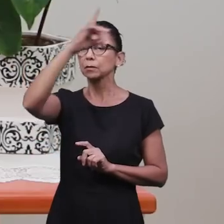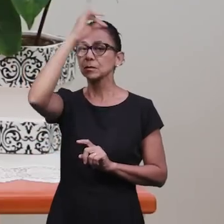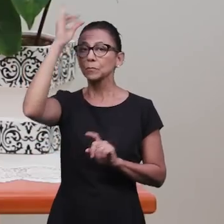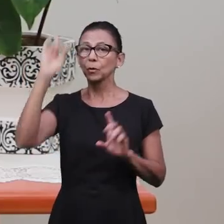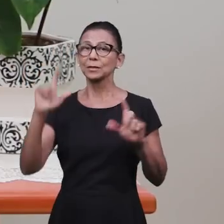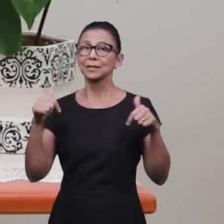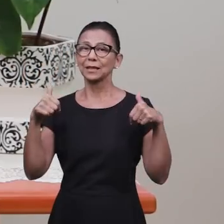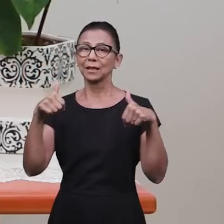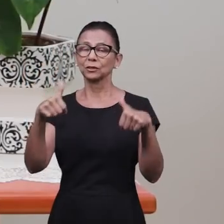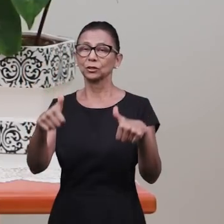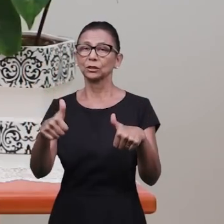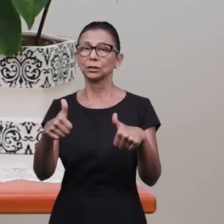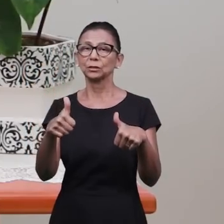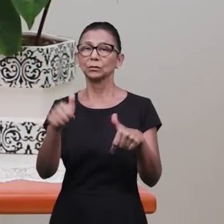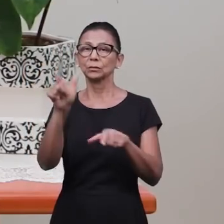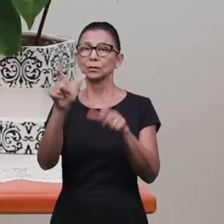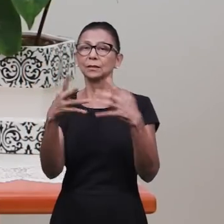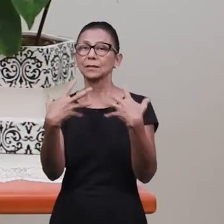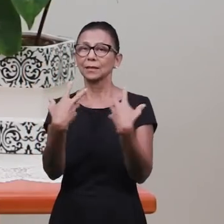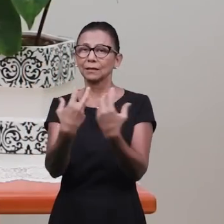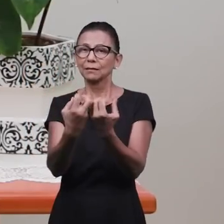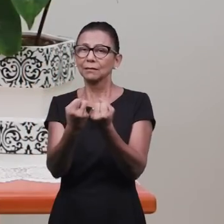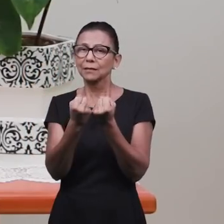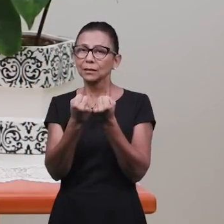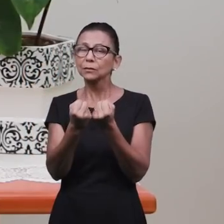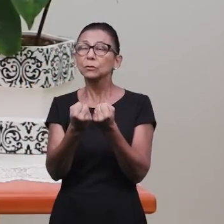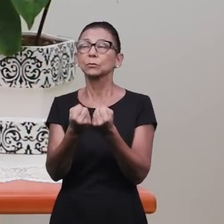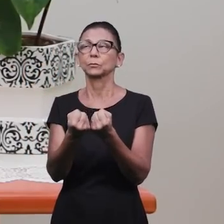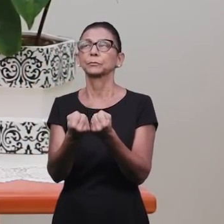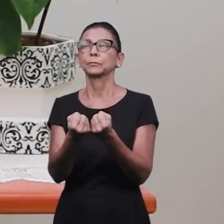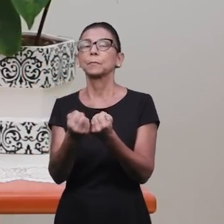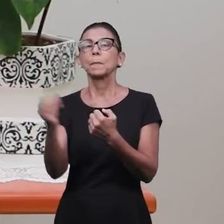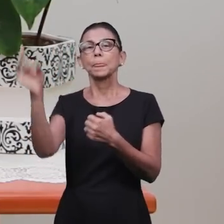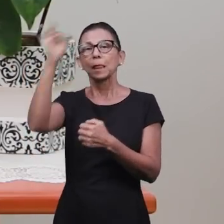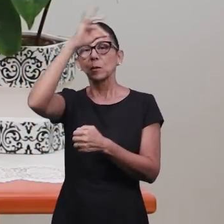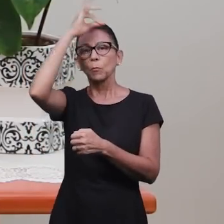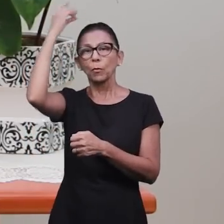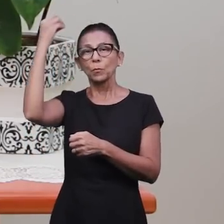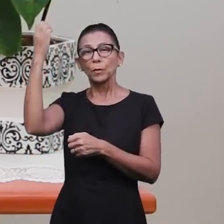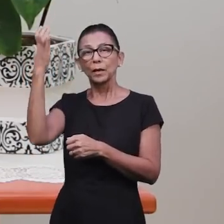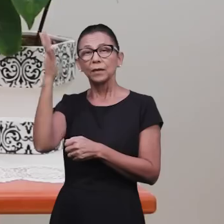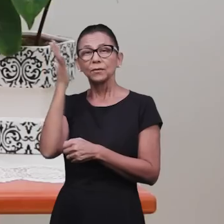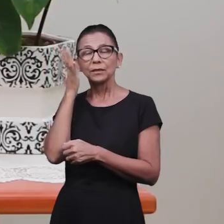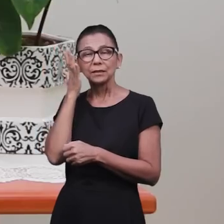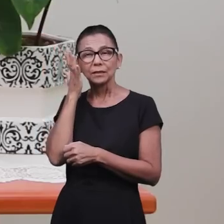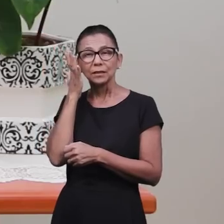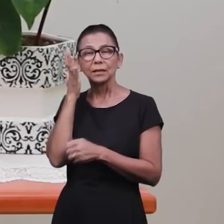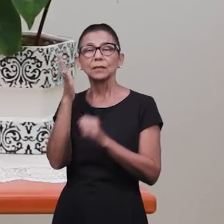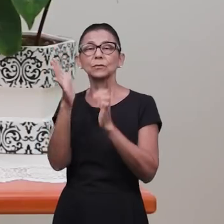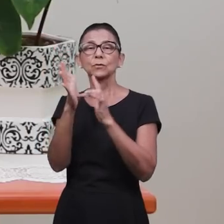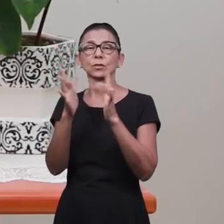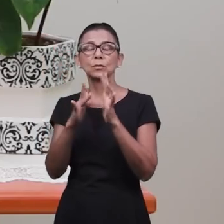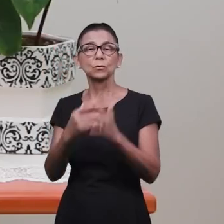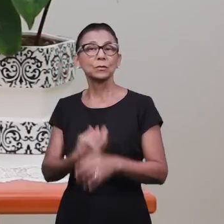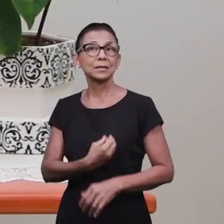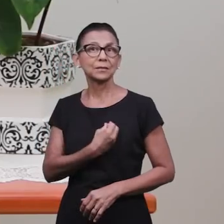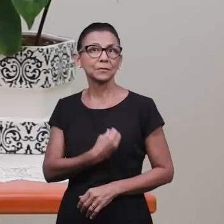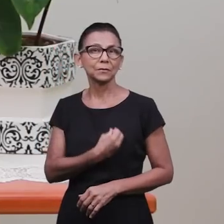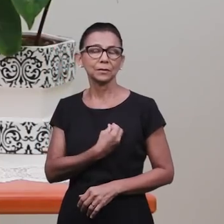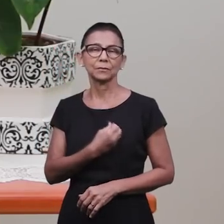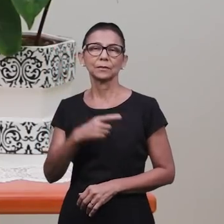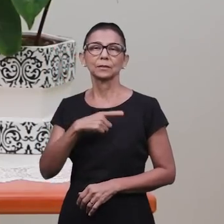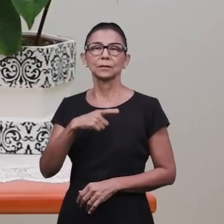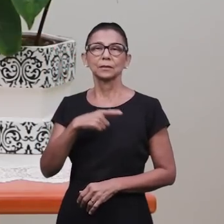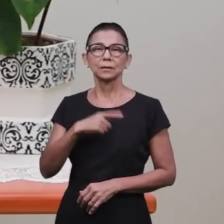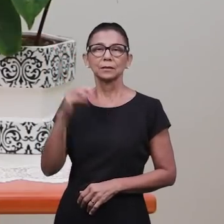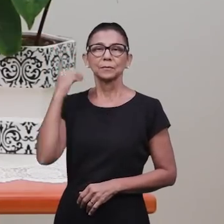o Espírito Santo na sua vida, que o Espírito Santo possa revelar Jesus vivo, possa lhe dar uma